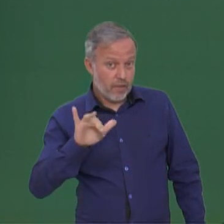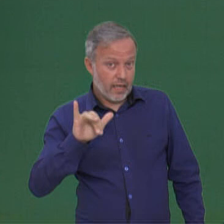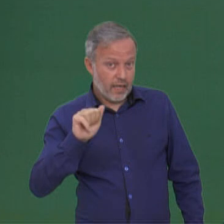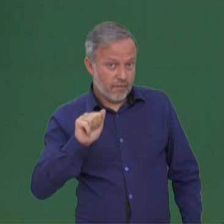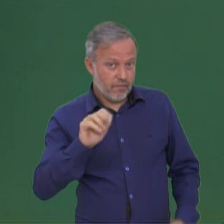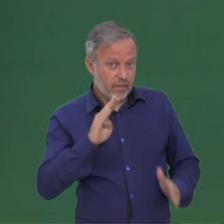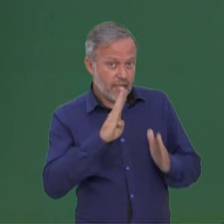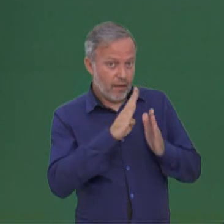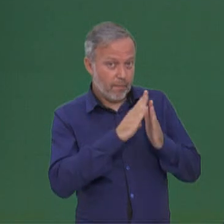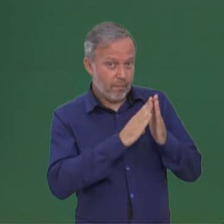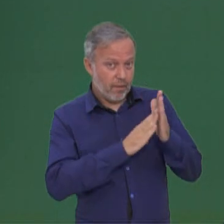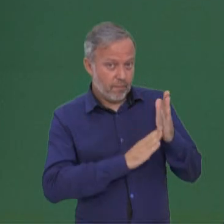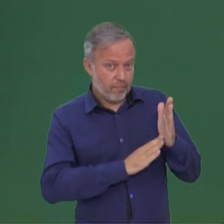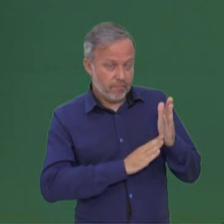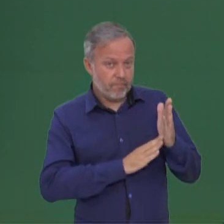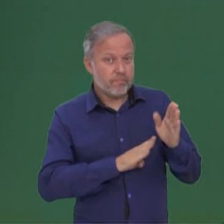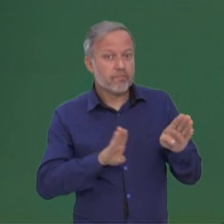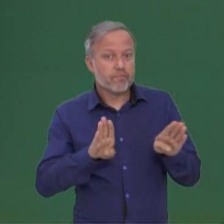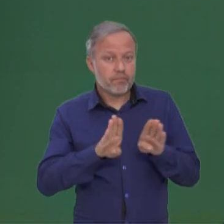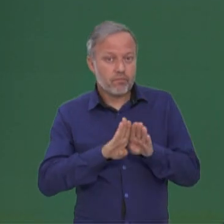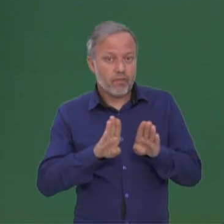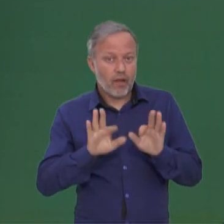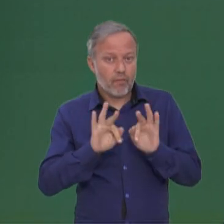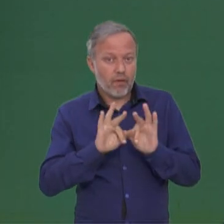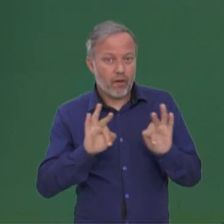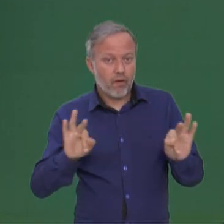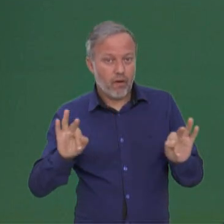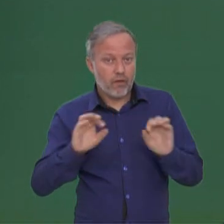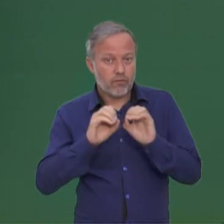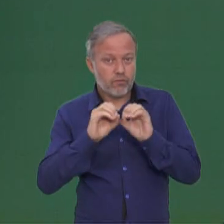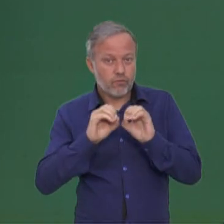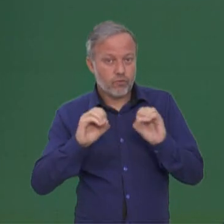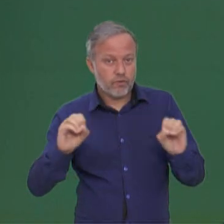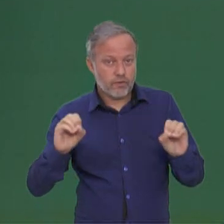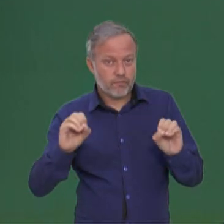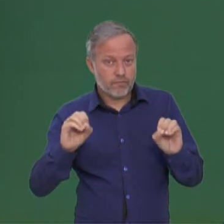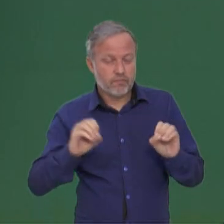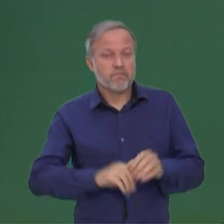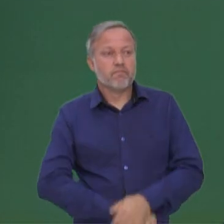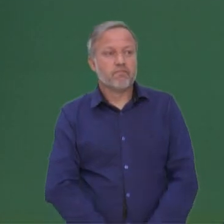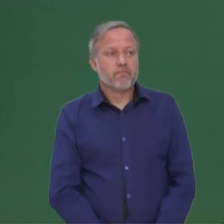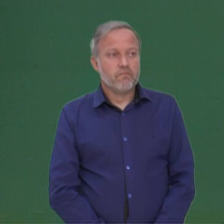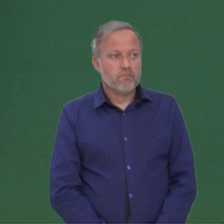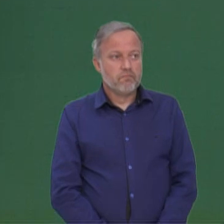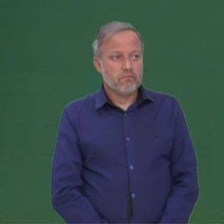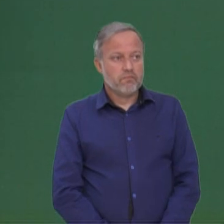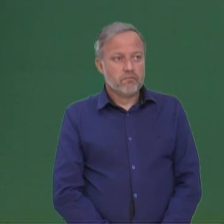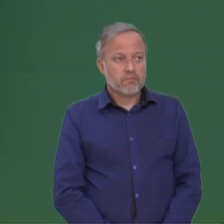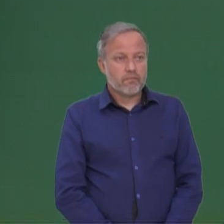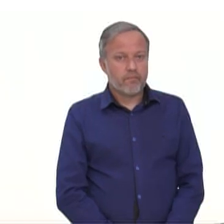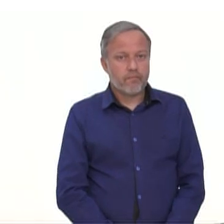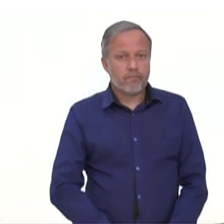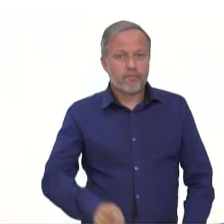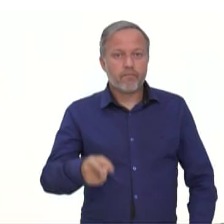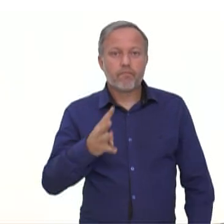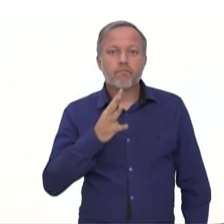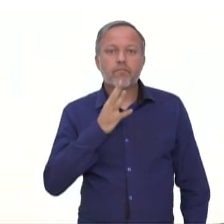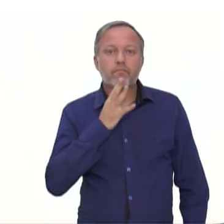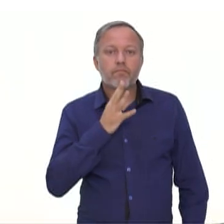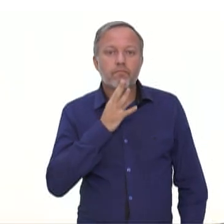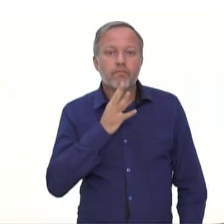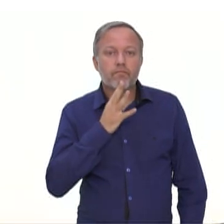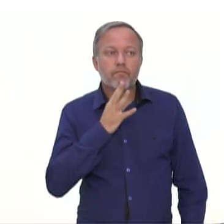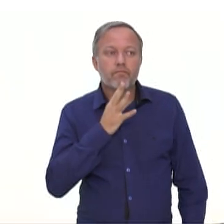nossas oraçõezinhas, né? Companheiras já de viagem, certo? Quem melhor